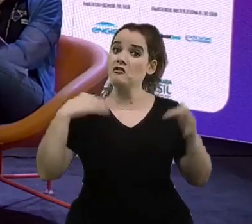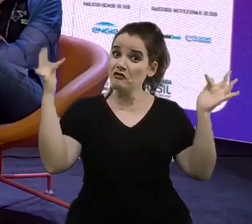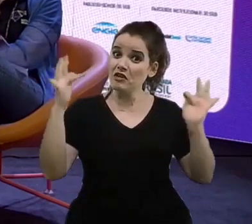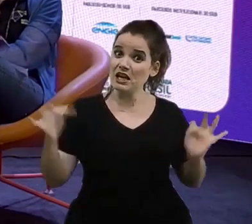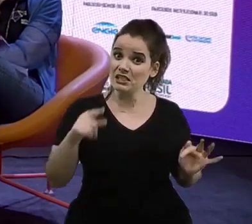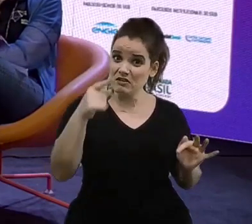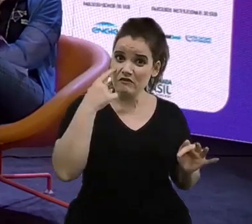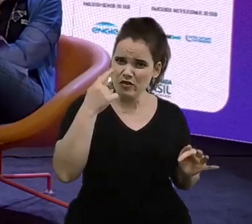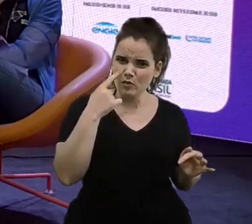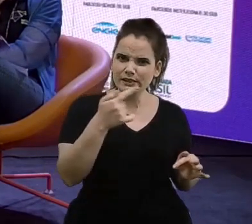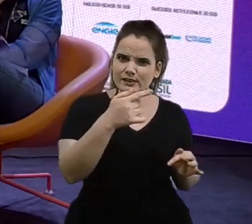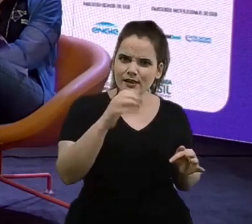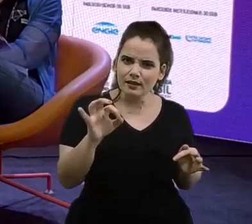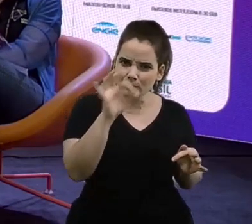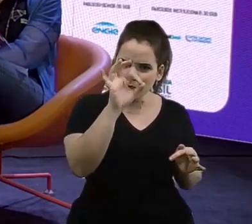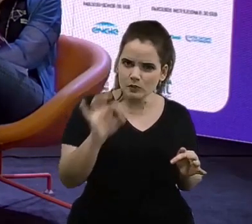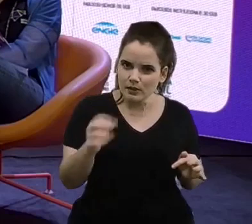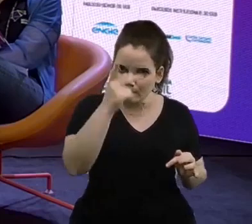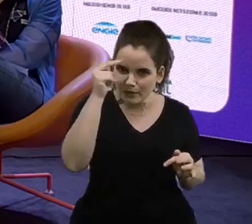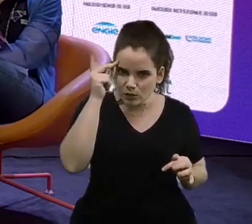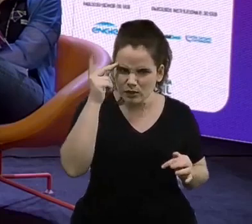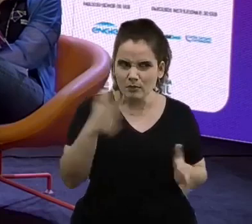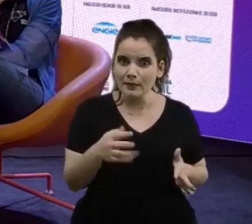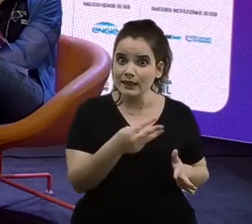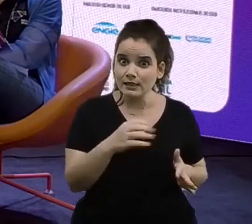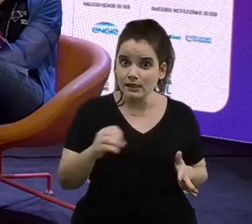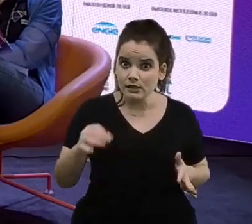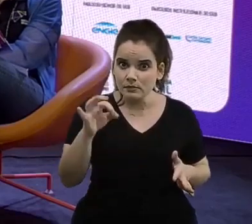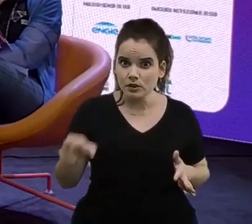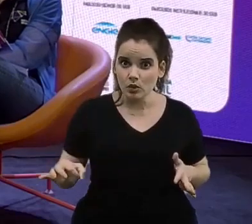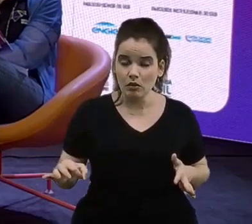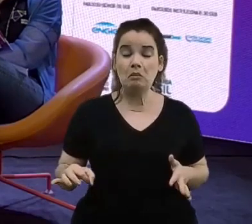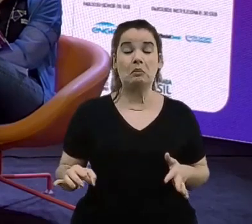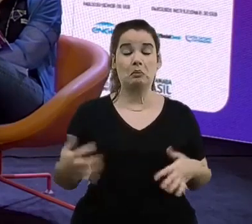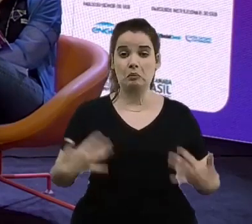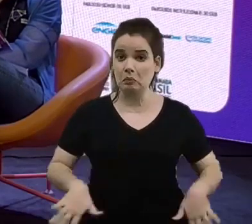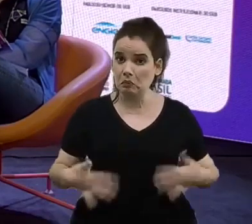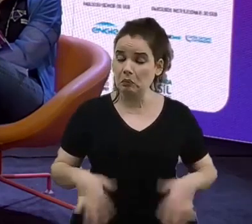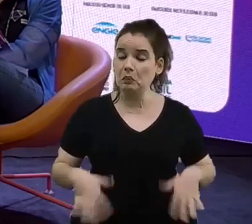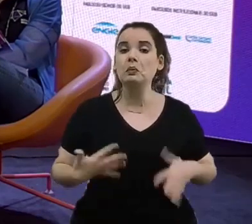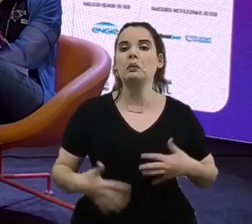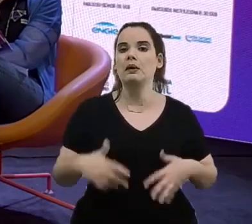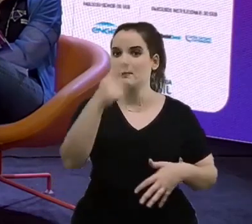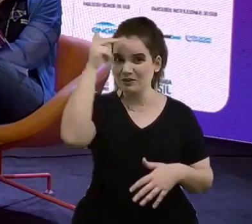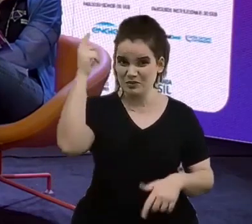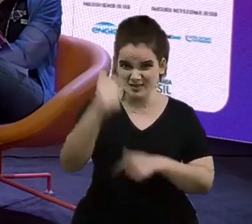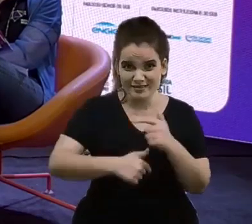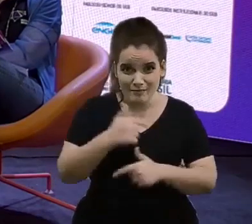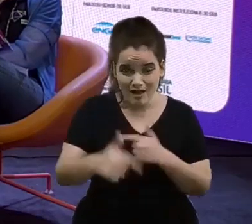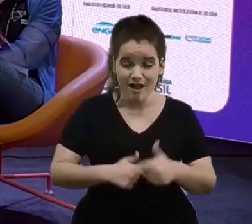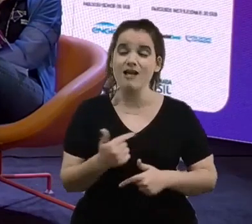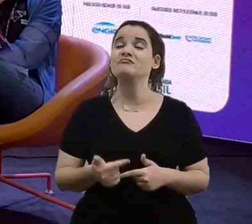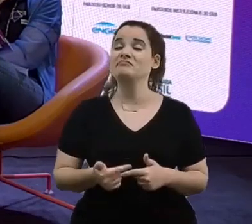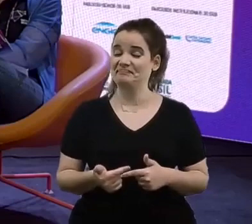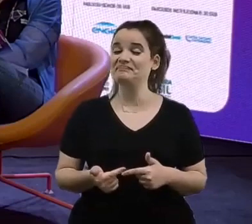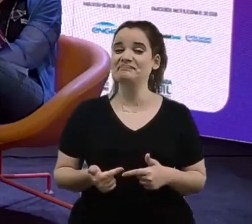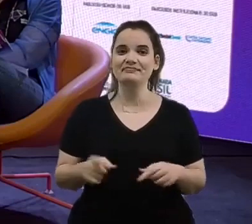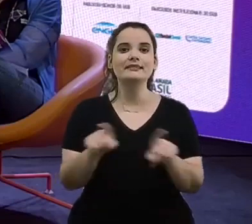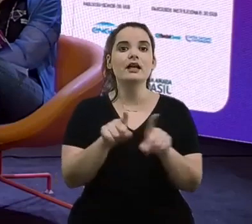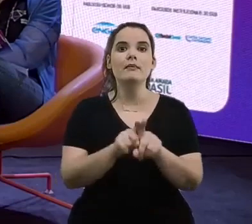E aí essa foi a frase que a gente mais disse, né, e que a gente mais ansiava a cada fechamento de plantão, né, e aí